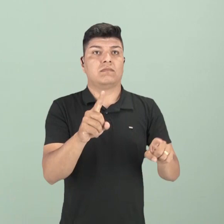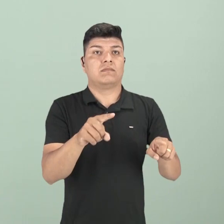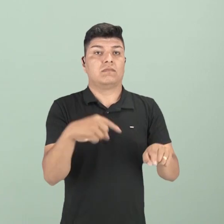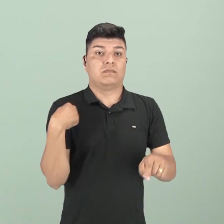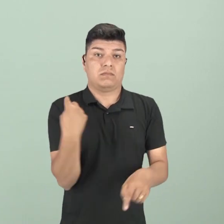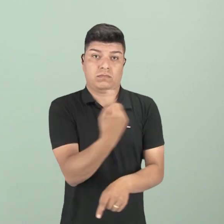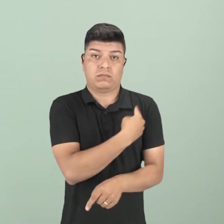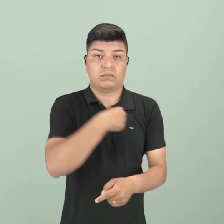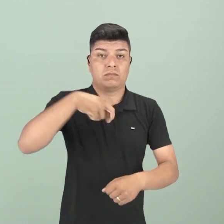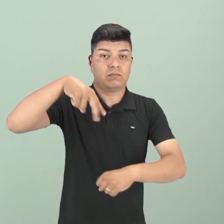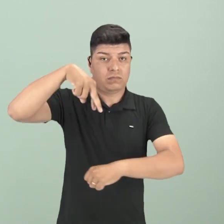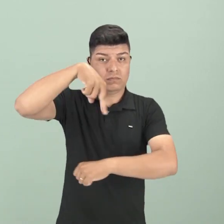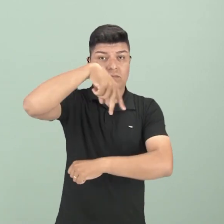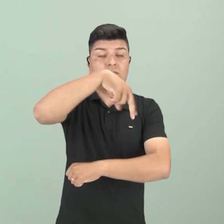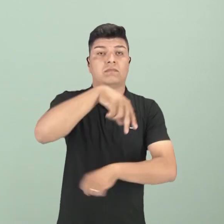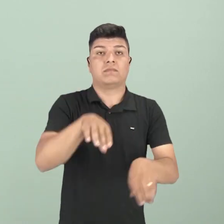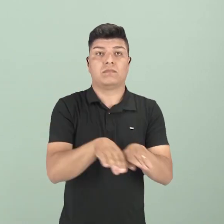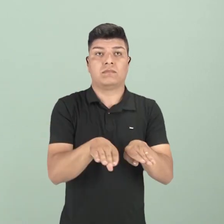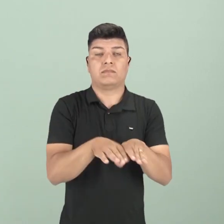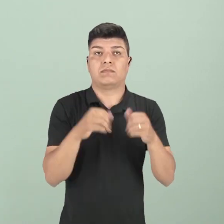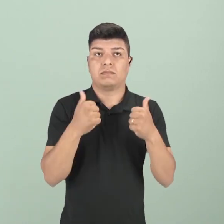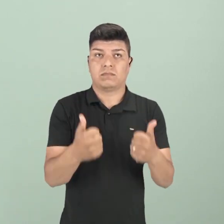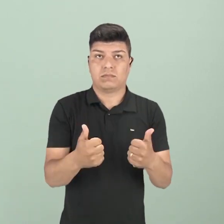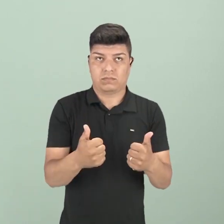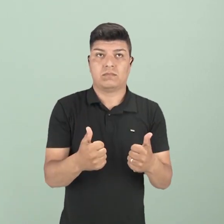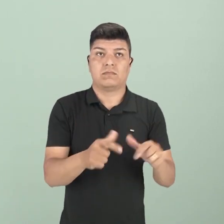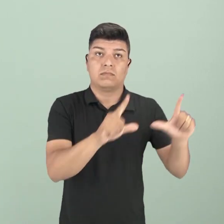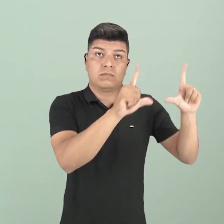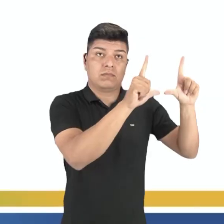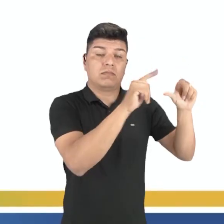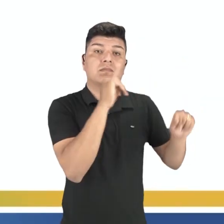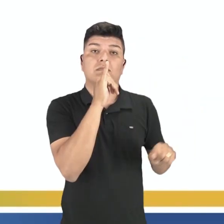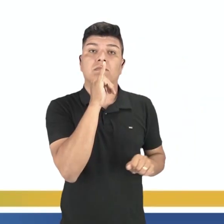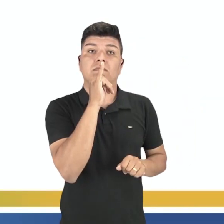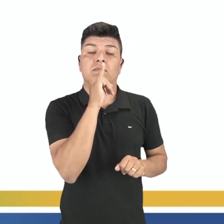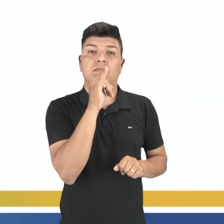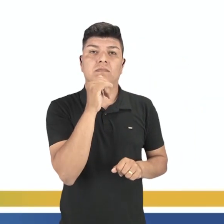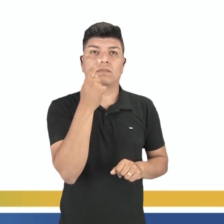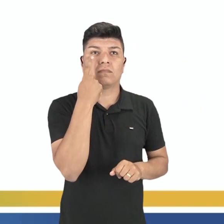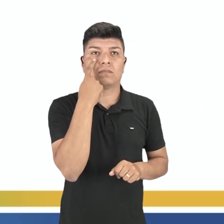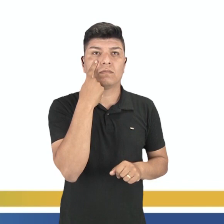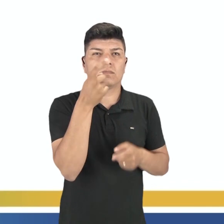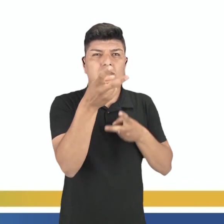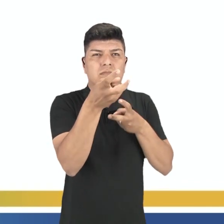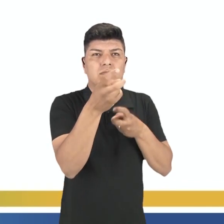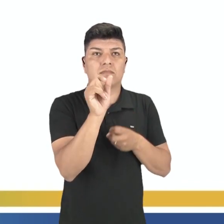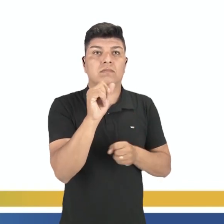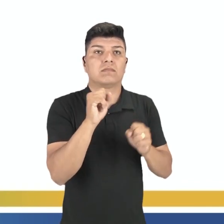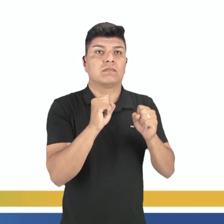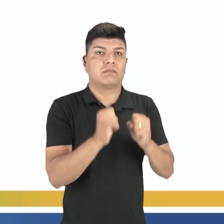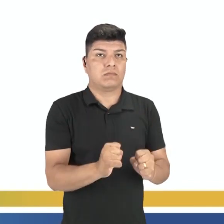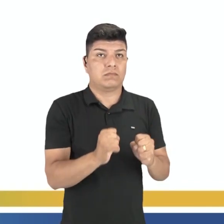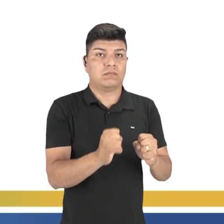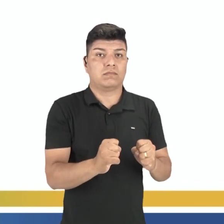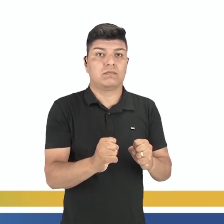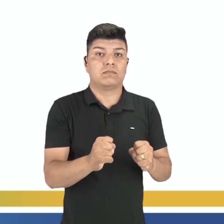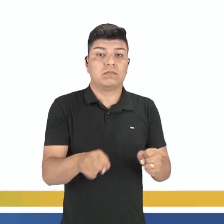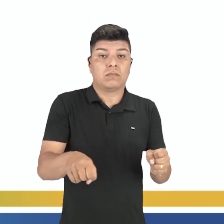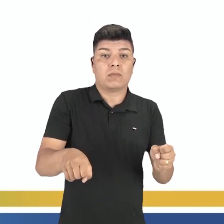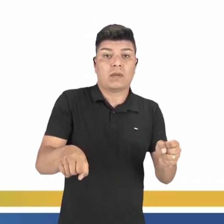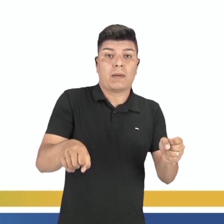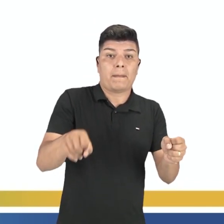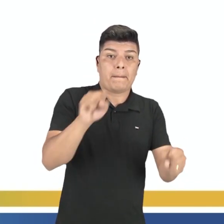mas nós também pedestres, tá bom? Ali na placa, por exemplo, nós podemos perceber que ele permite o